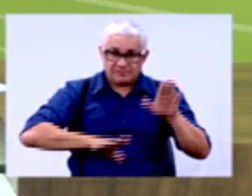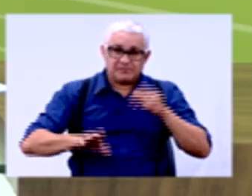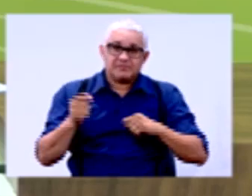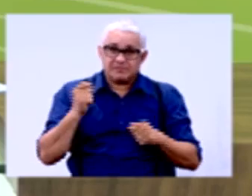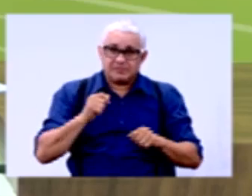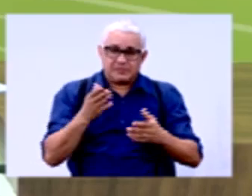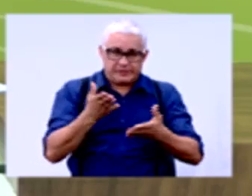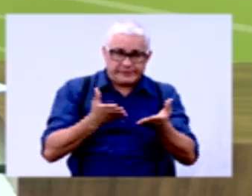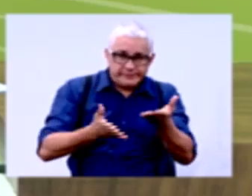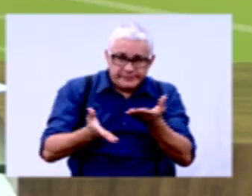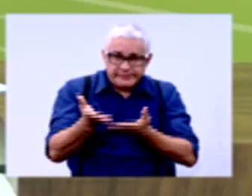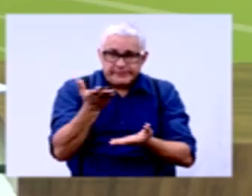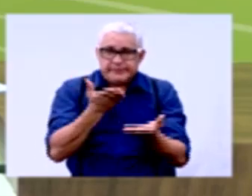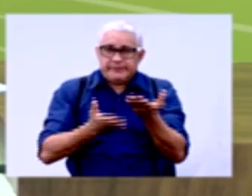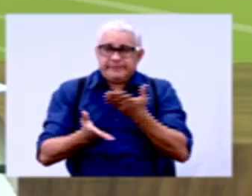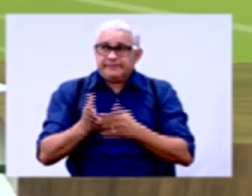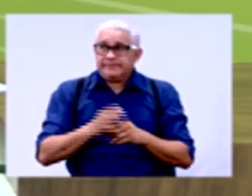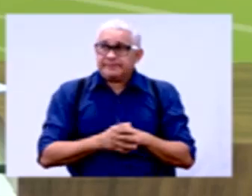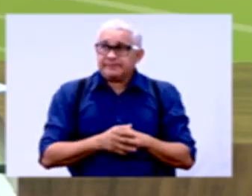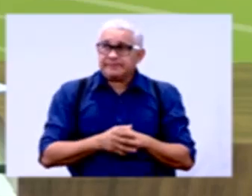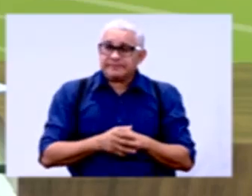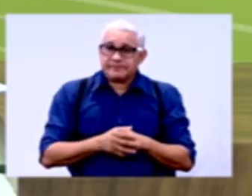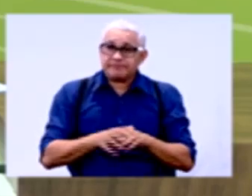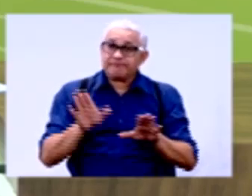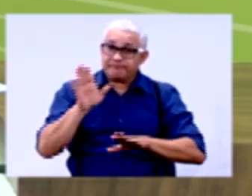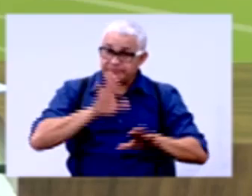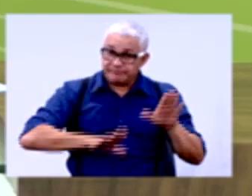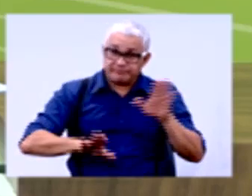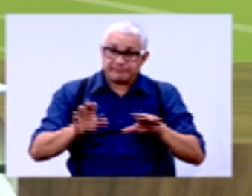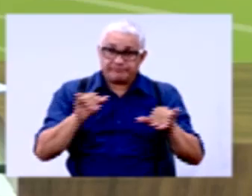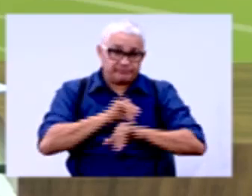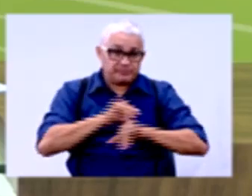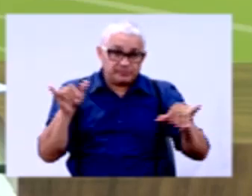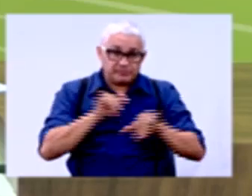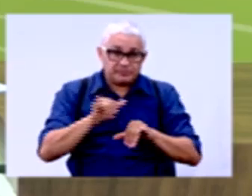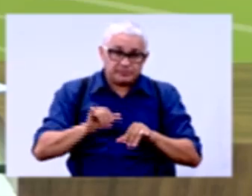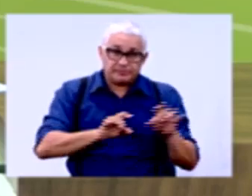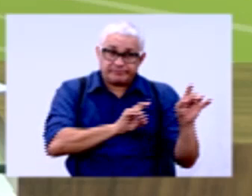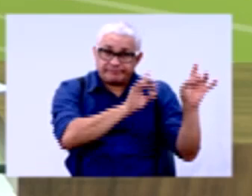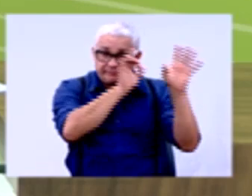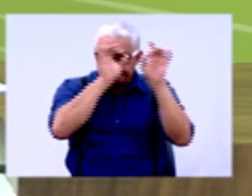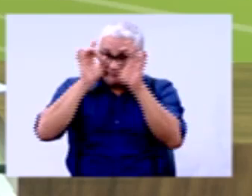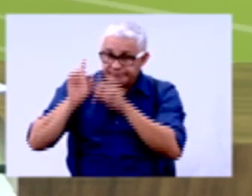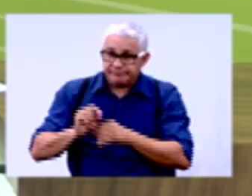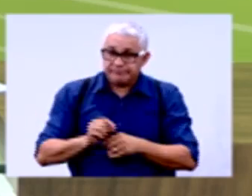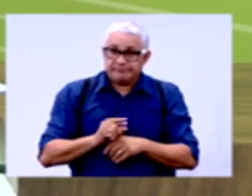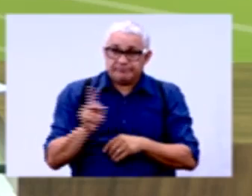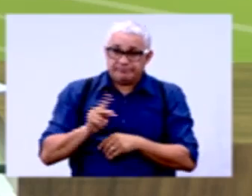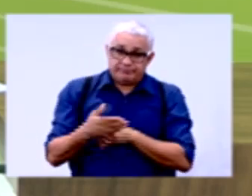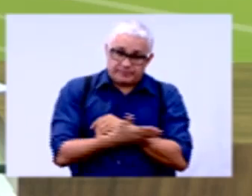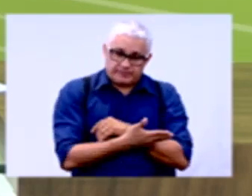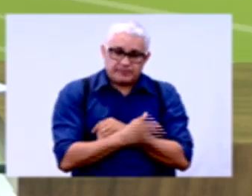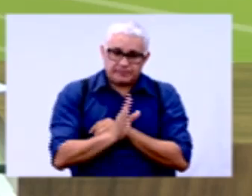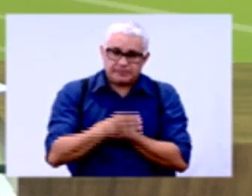tratadas com bastante cuidado, com informações específicas, como o professor já